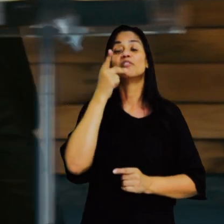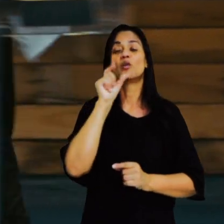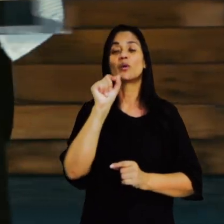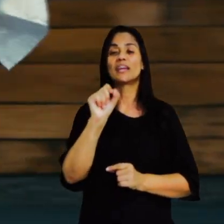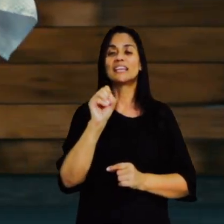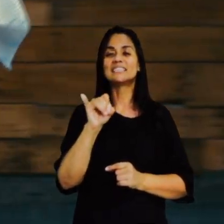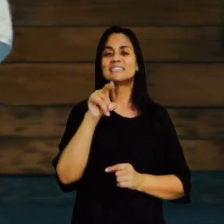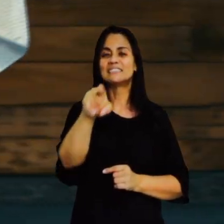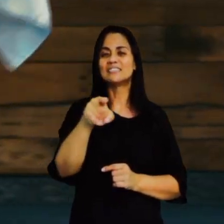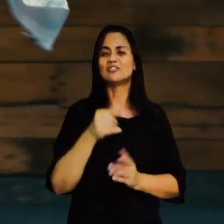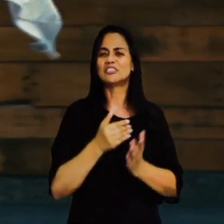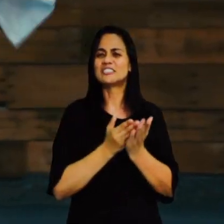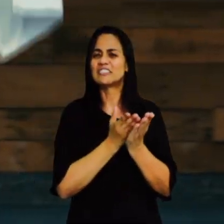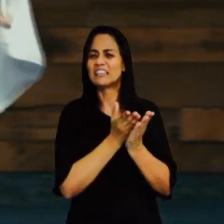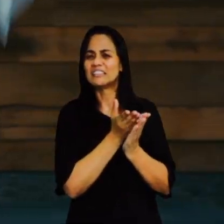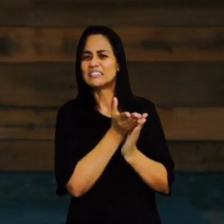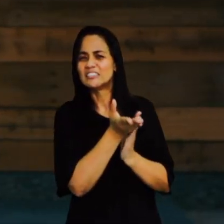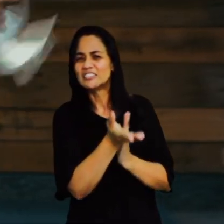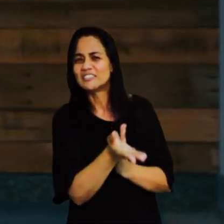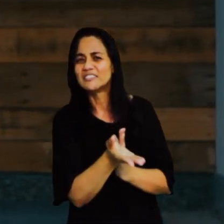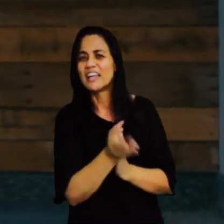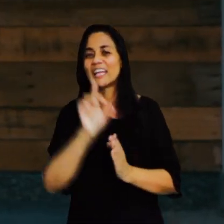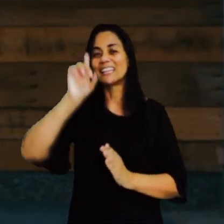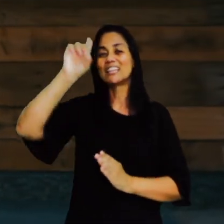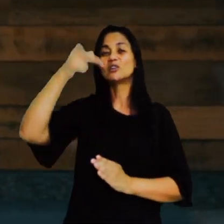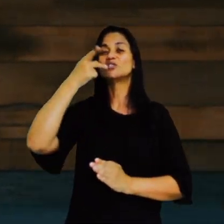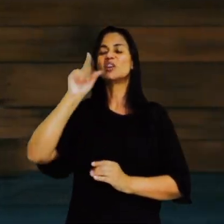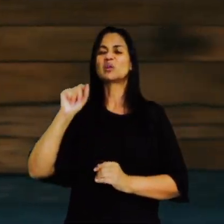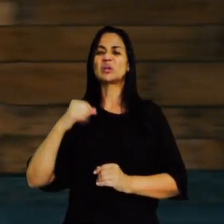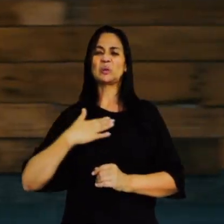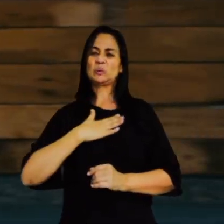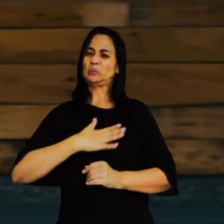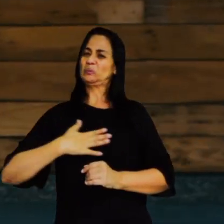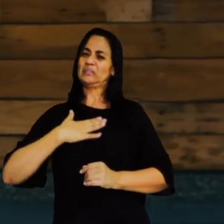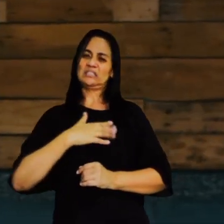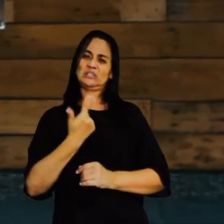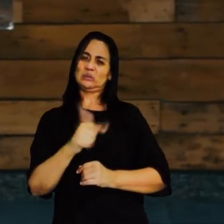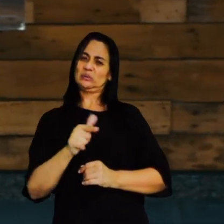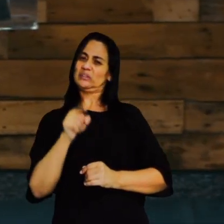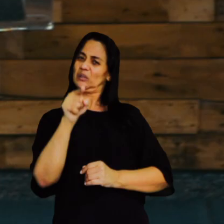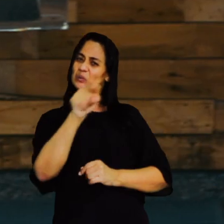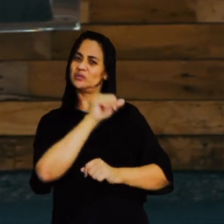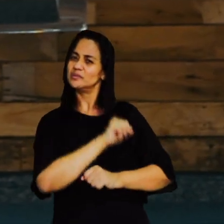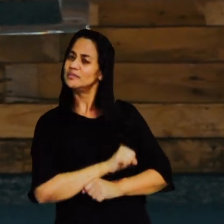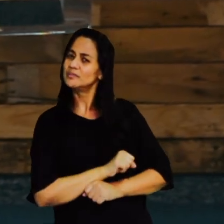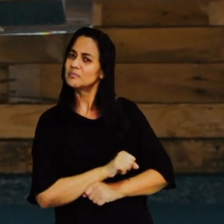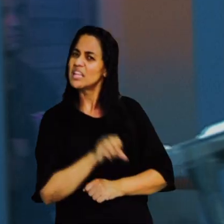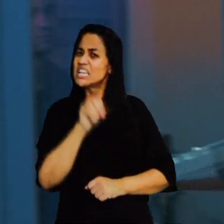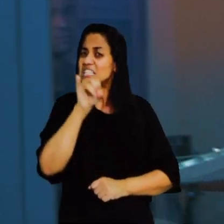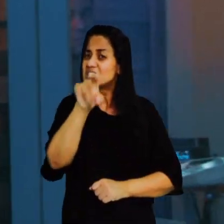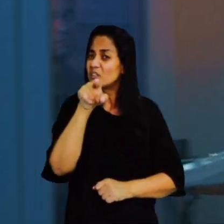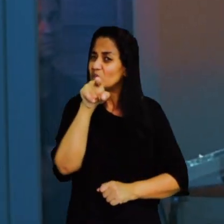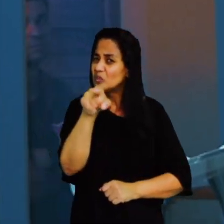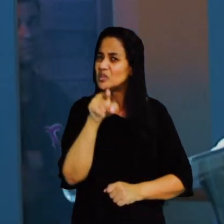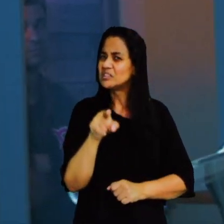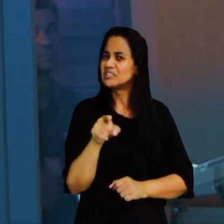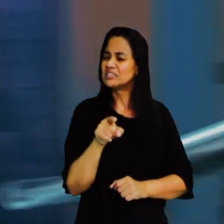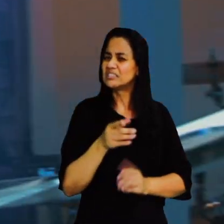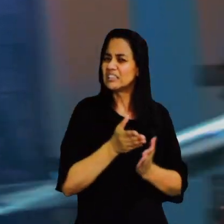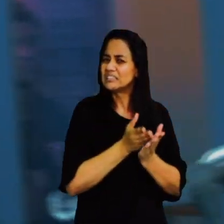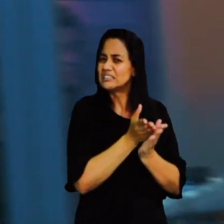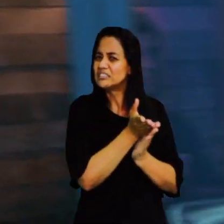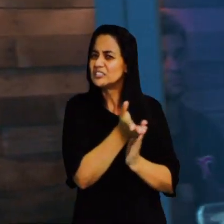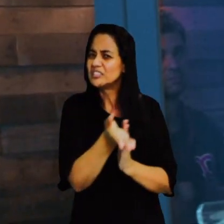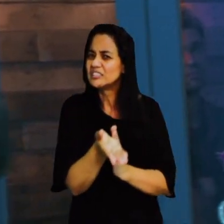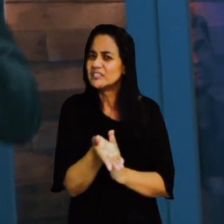tem prazer nele. Se ele recuar, presta atenção, eu não recuo da